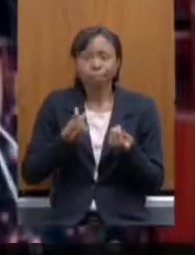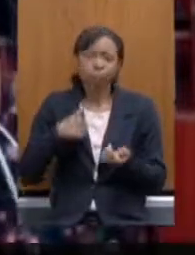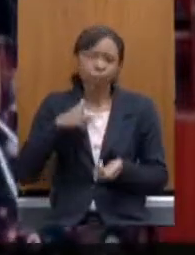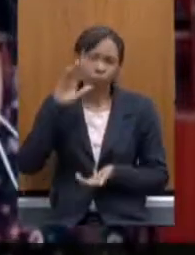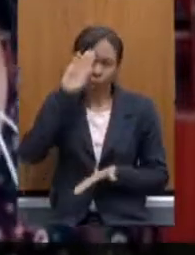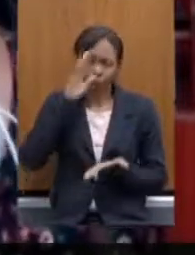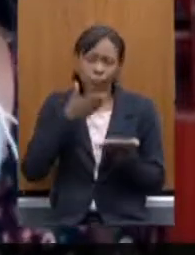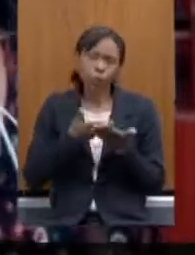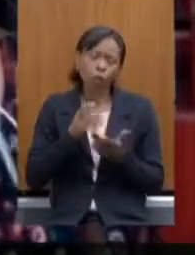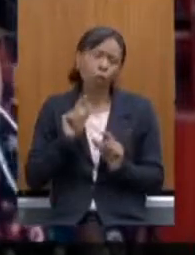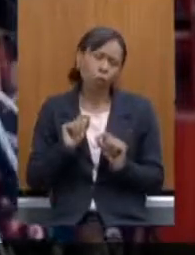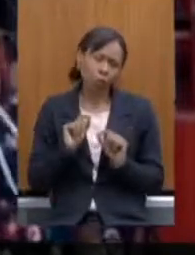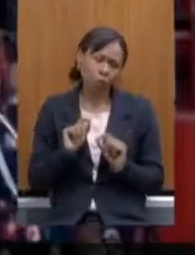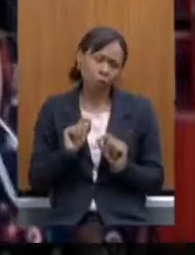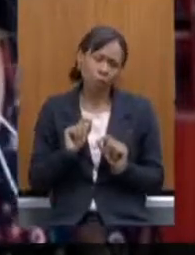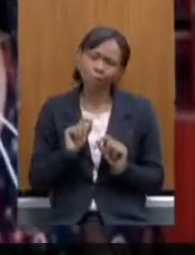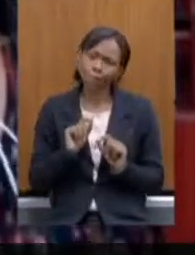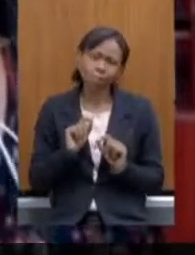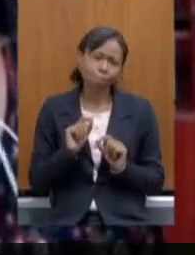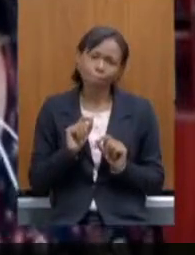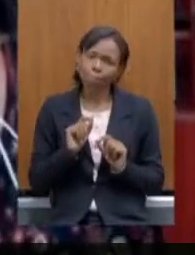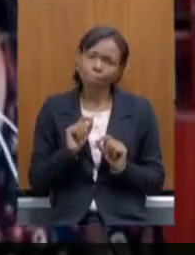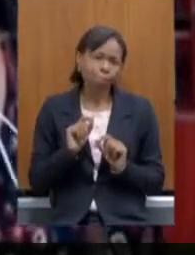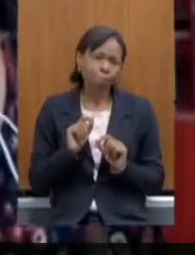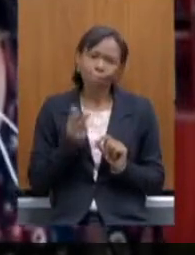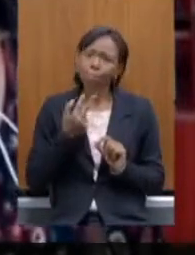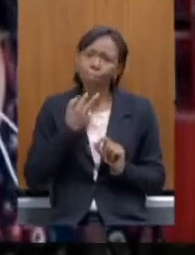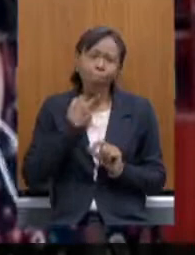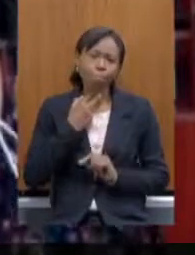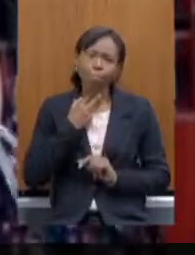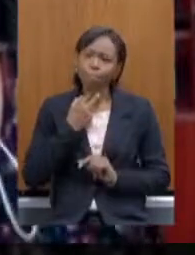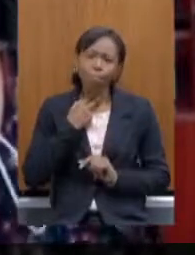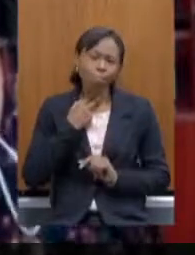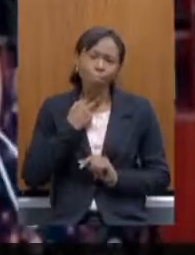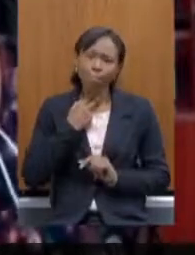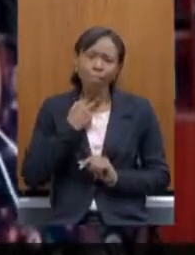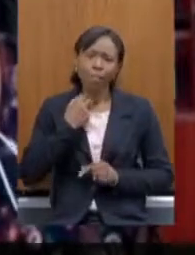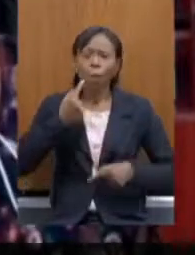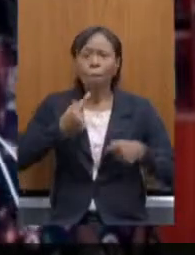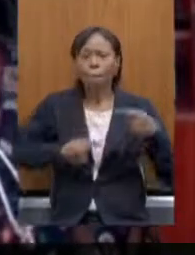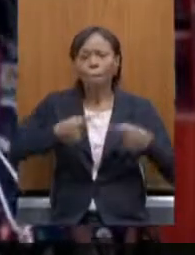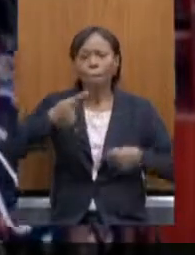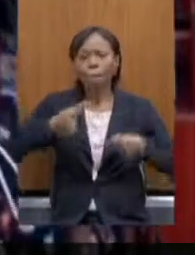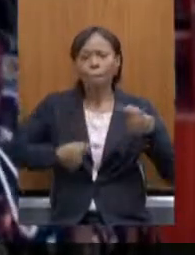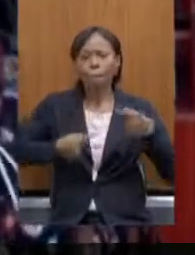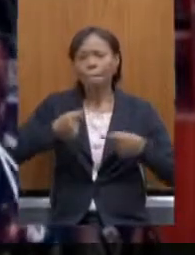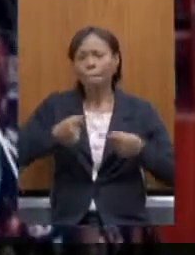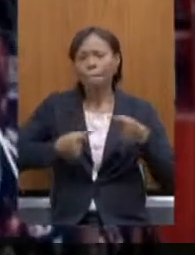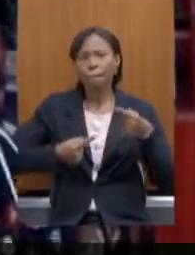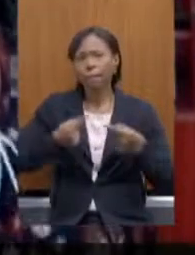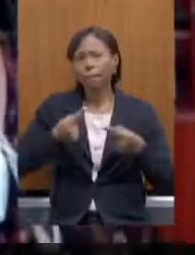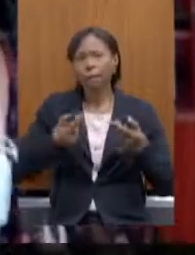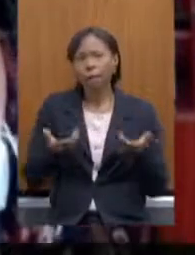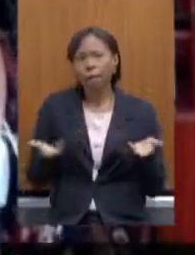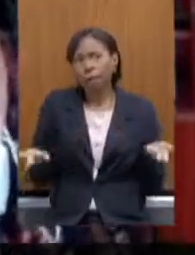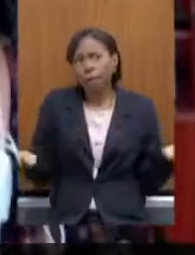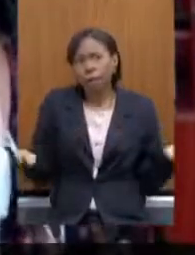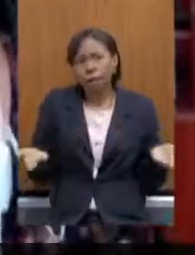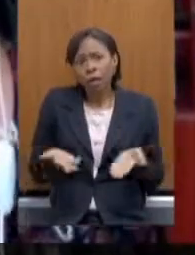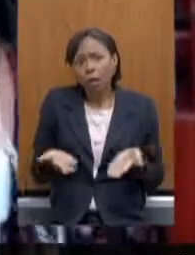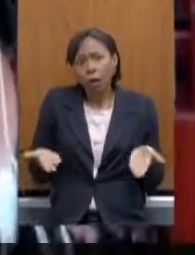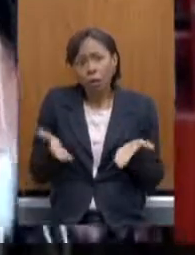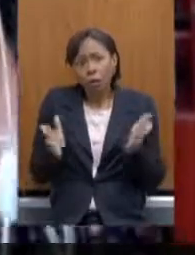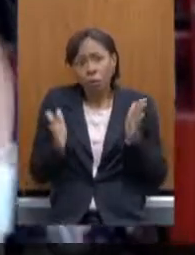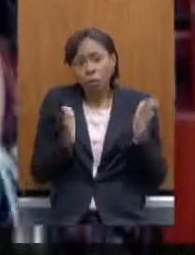que não deveríamos é é debater o sentido de agora foi um